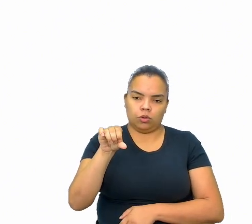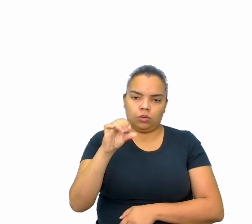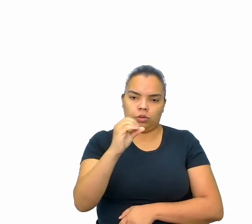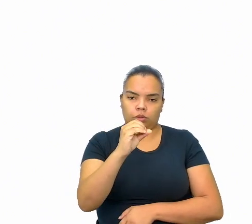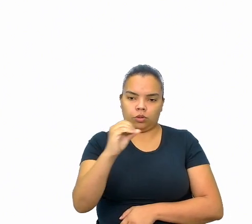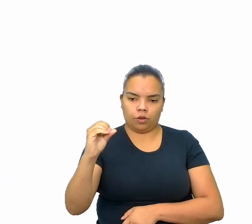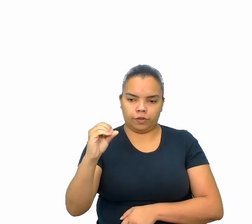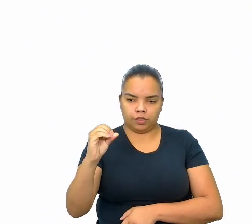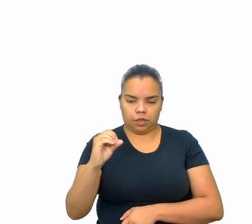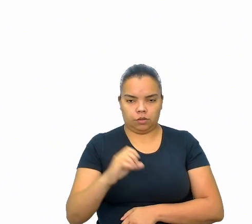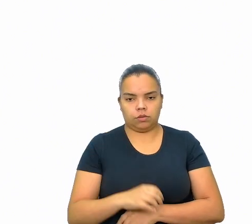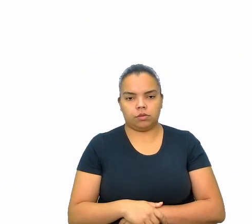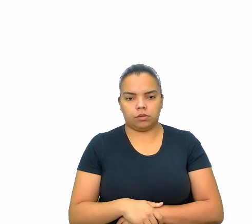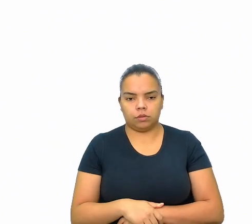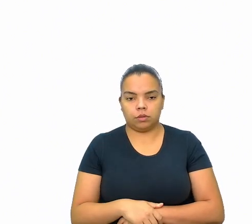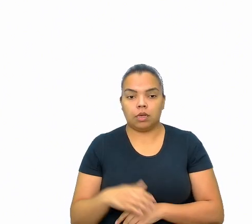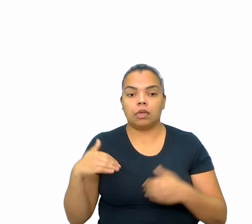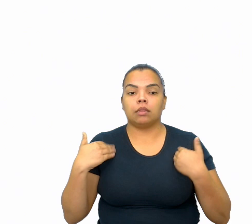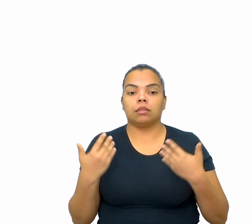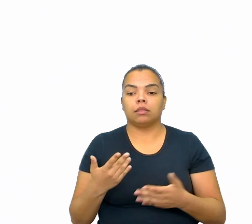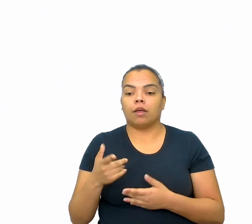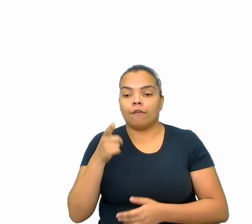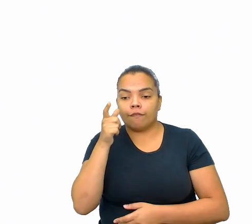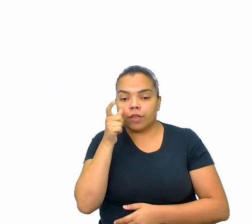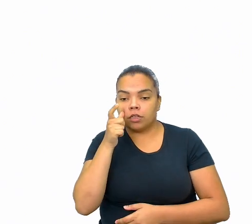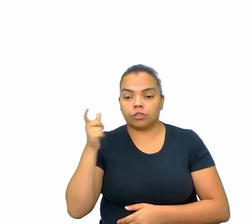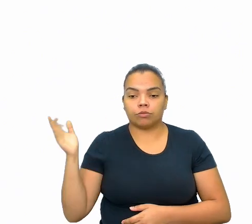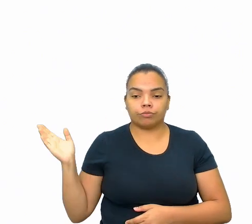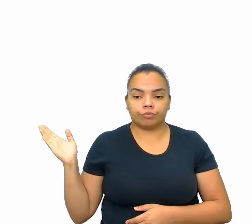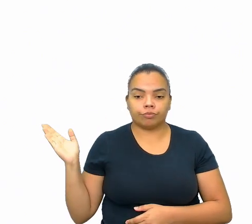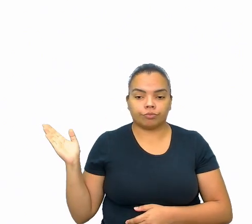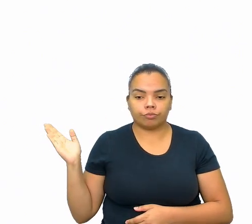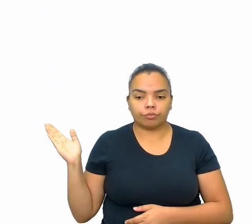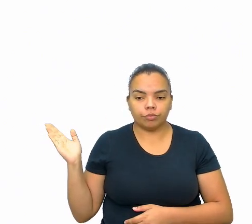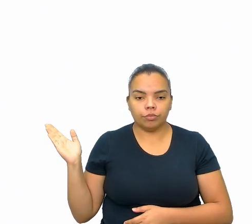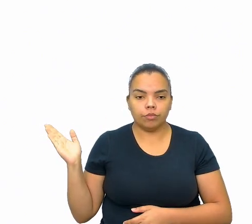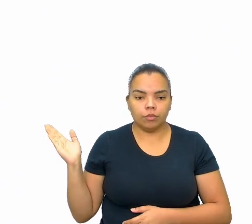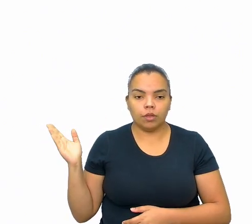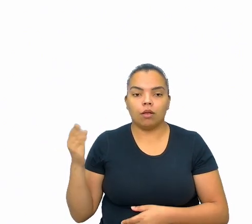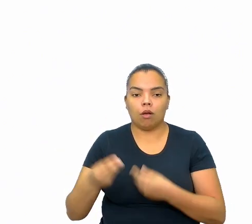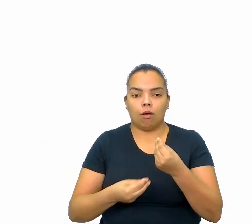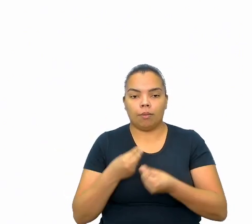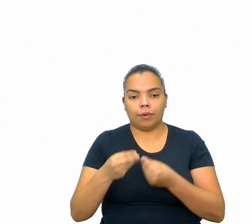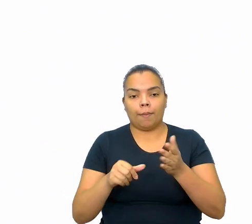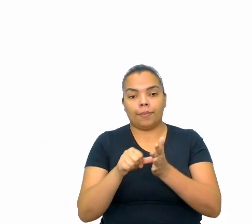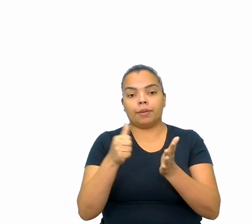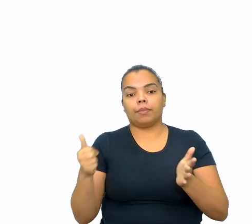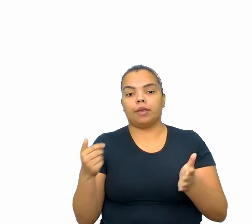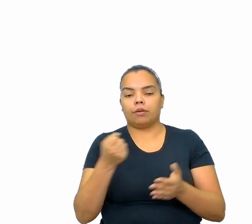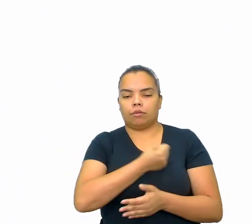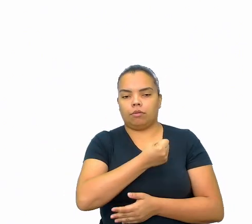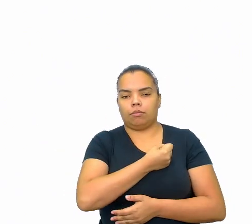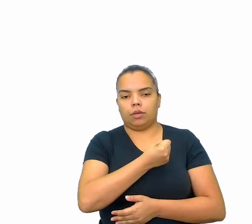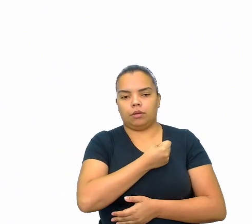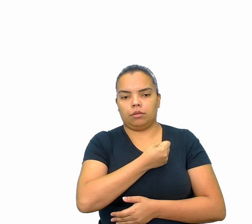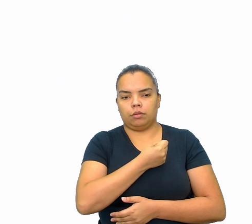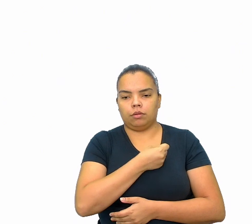o número 900. Então, vejam aí como ela escreveu o primeiro número, né?